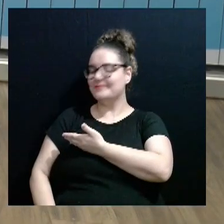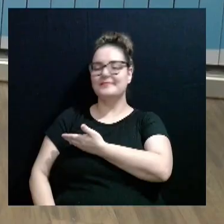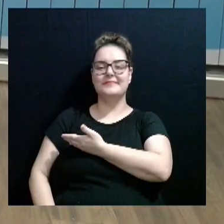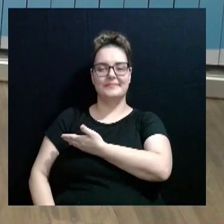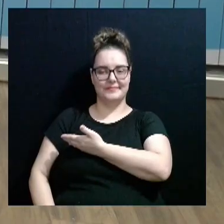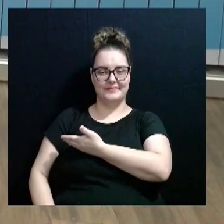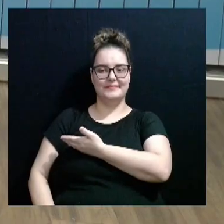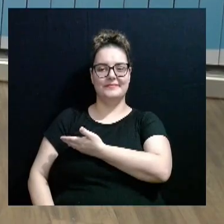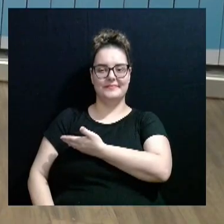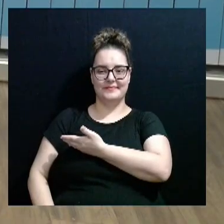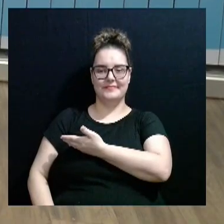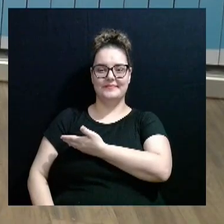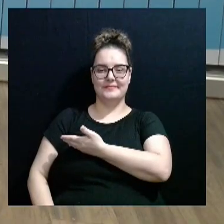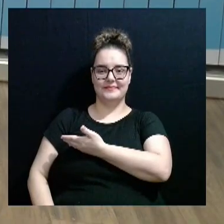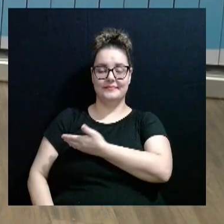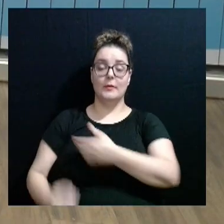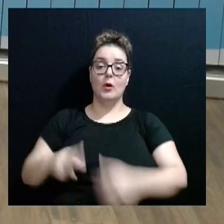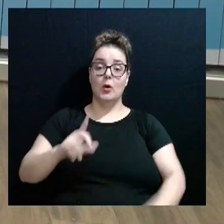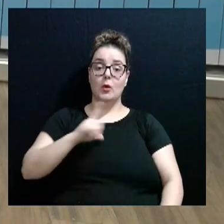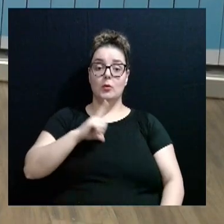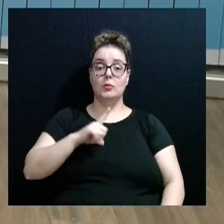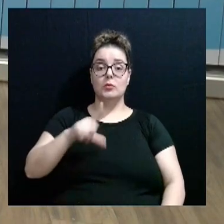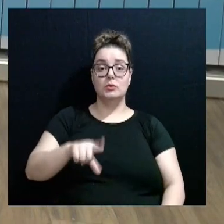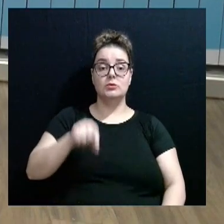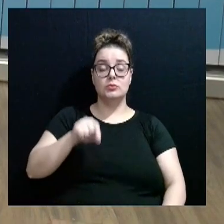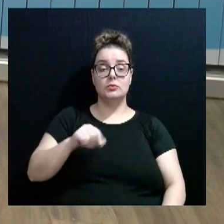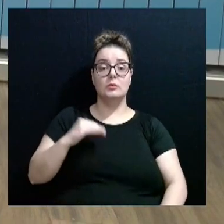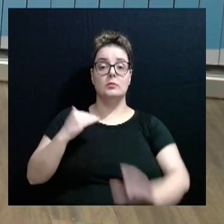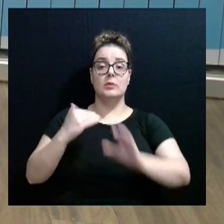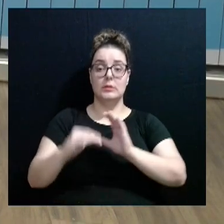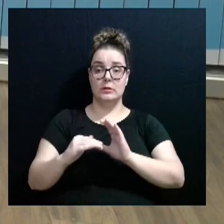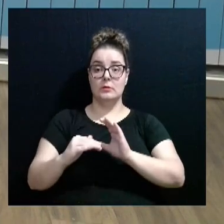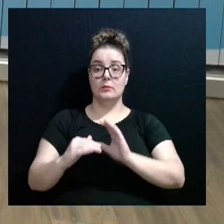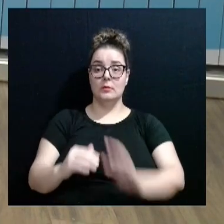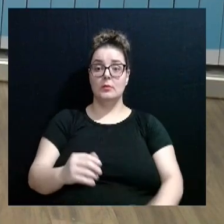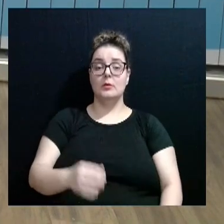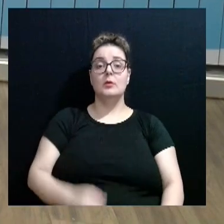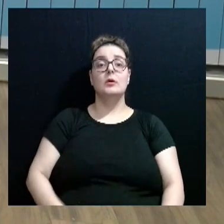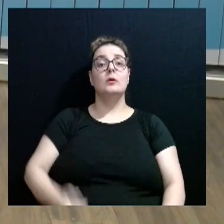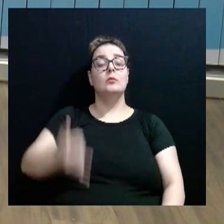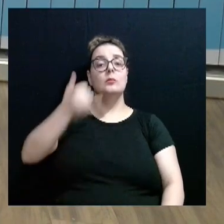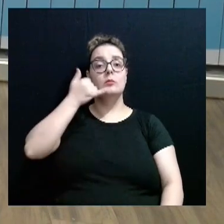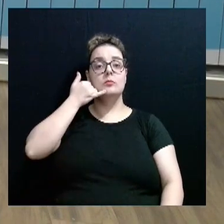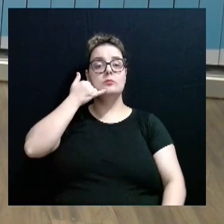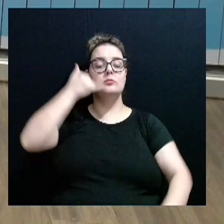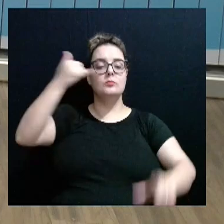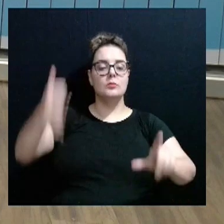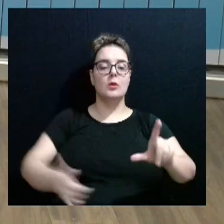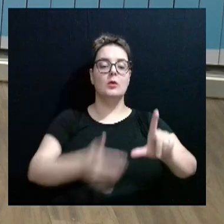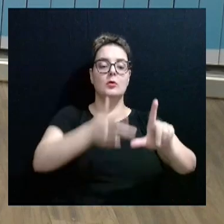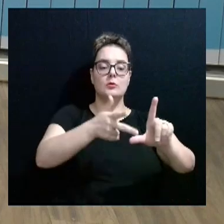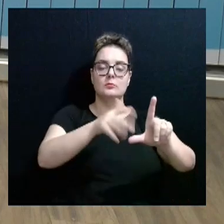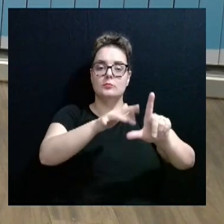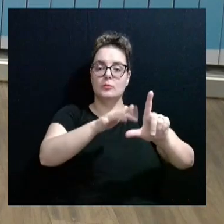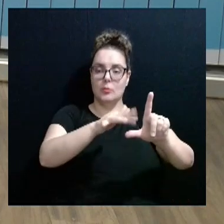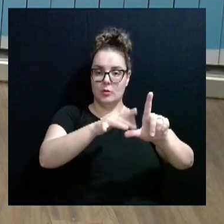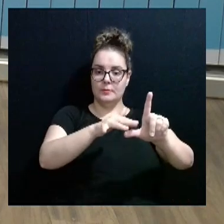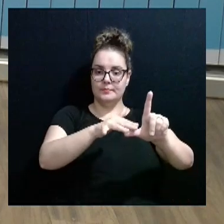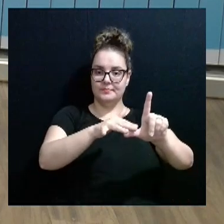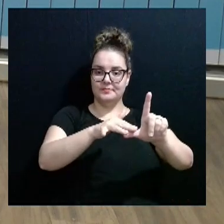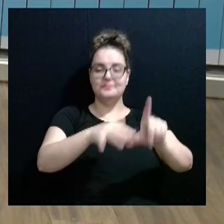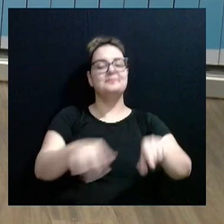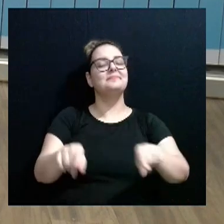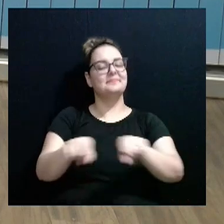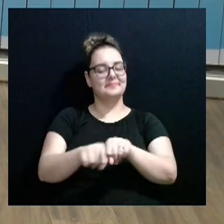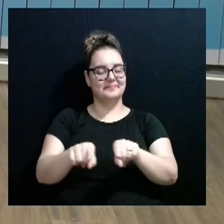978293776, ou você tem a opção de enviar a sua mensagem apontando a câmera do seu celular para o QR Code. Também já aparece